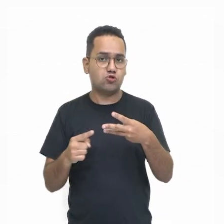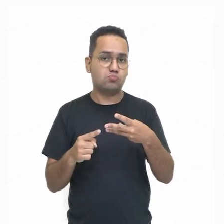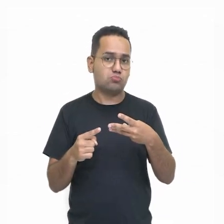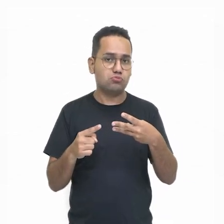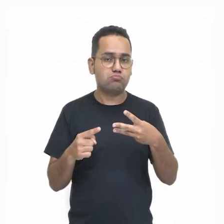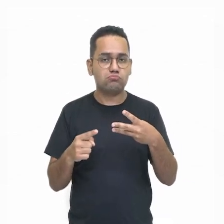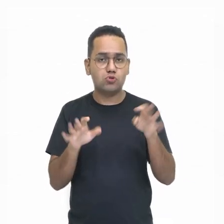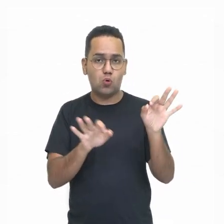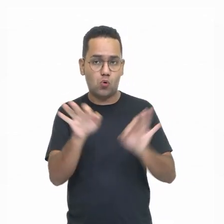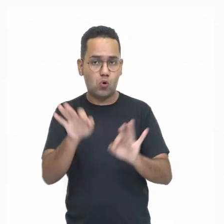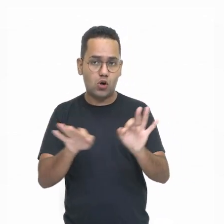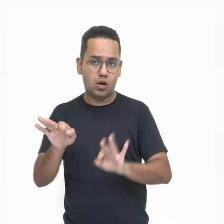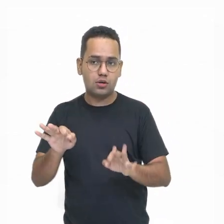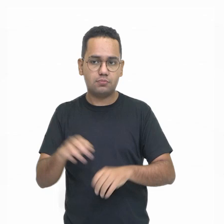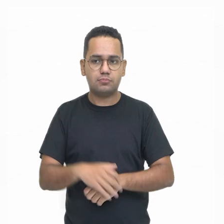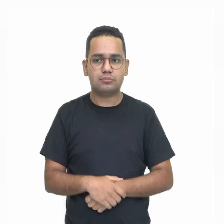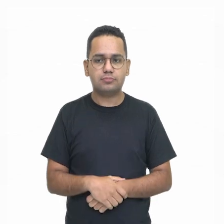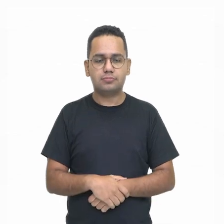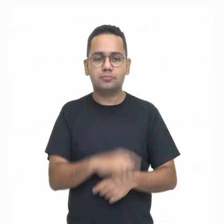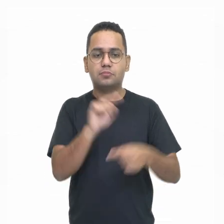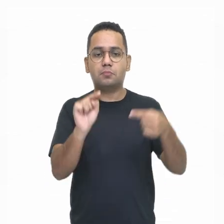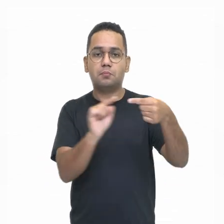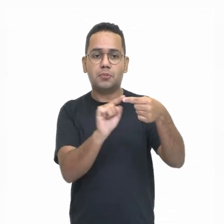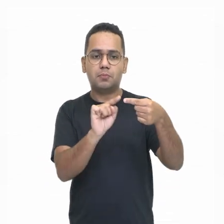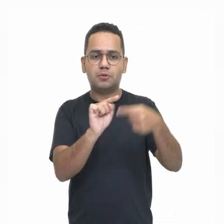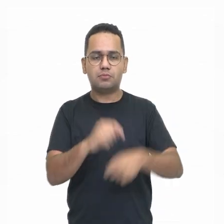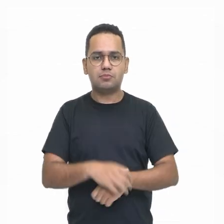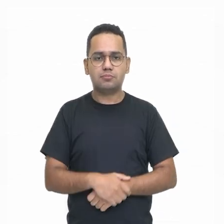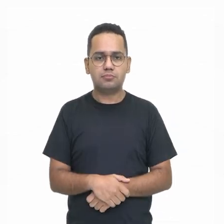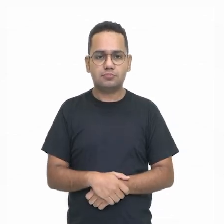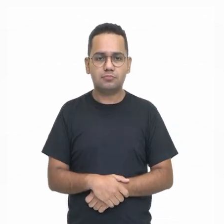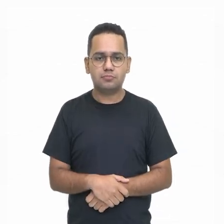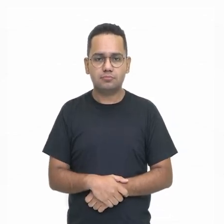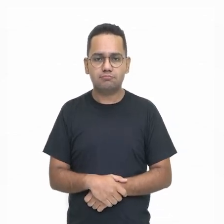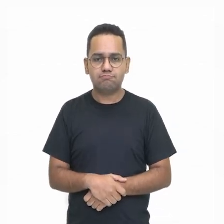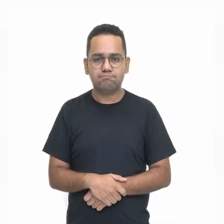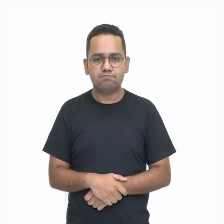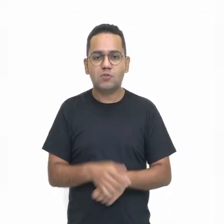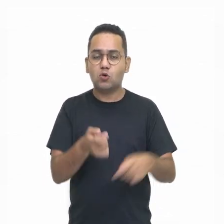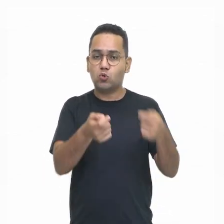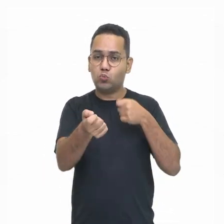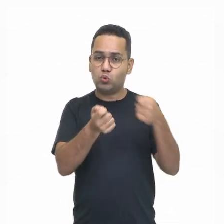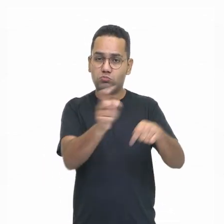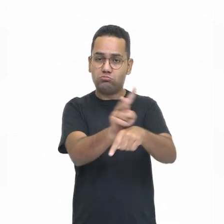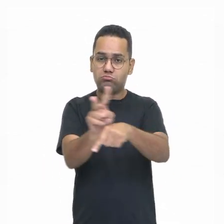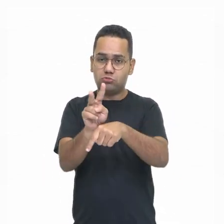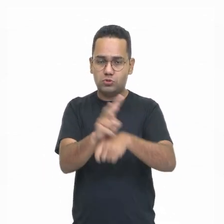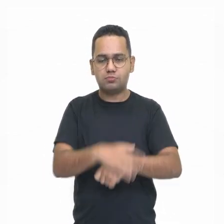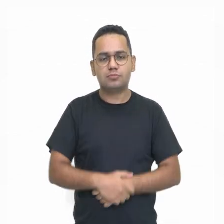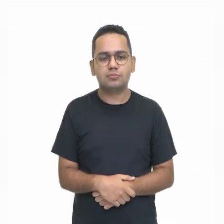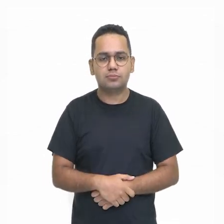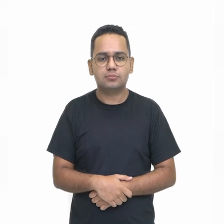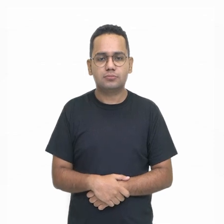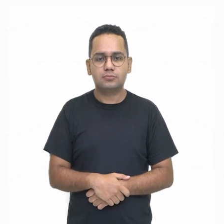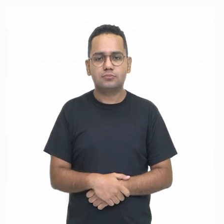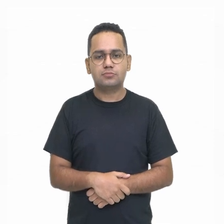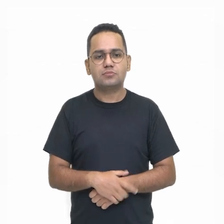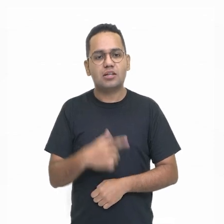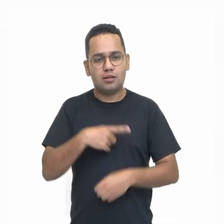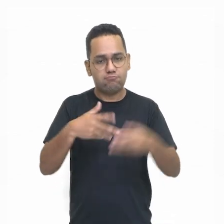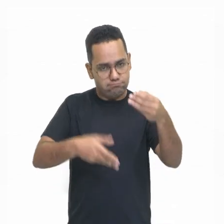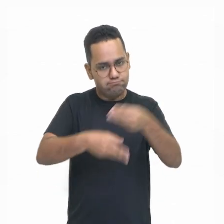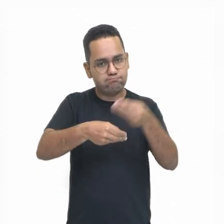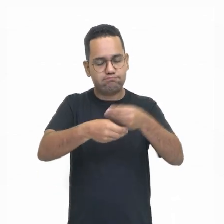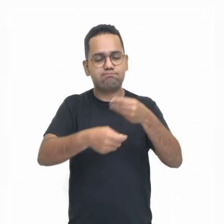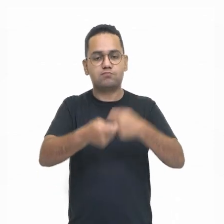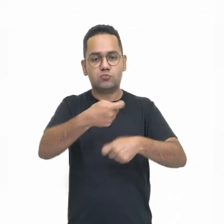fase, então, desse plano? A primeira delas foi o quê? A questão do ajuste fiscal. Foi implementado um pacote de medidas